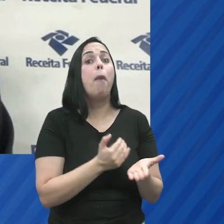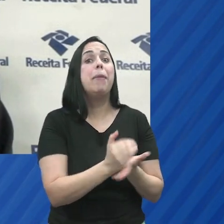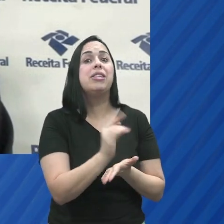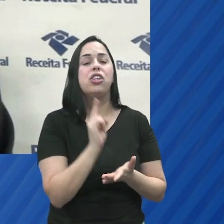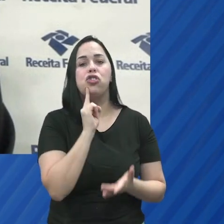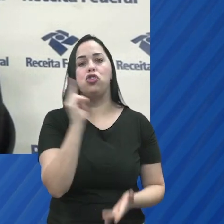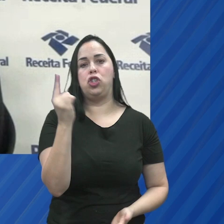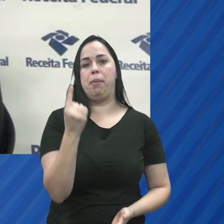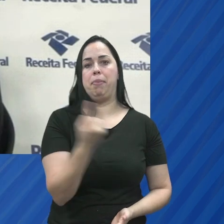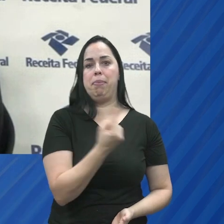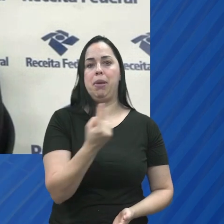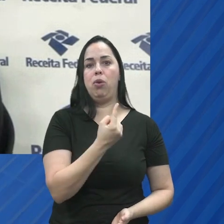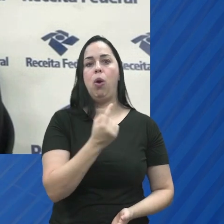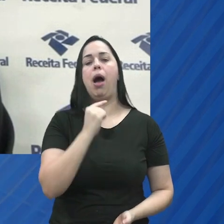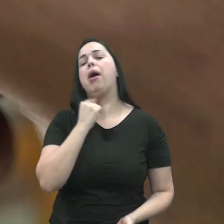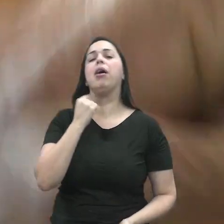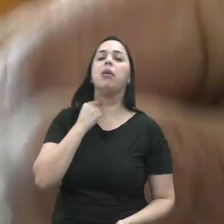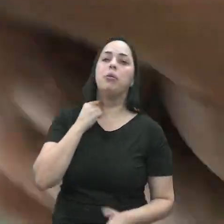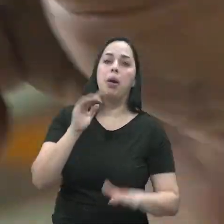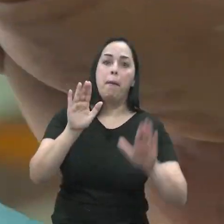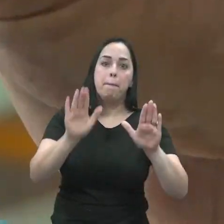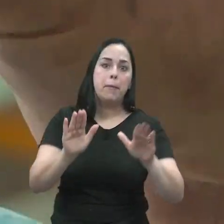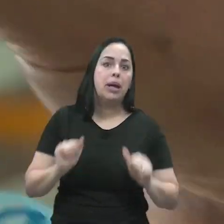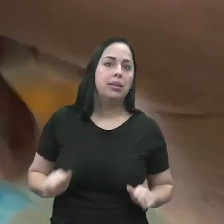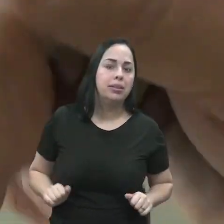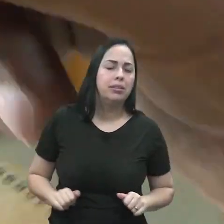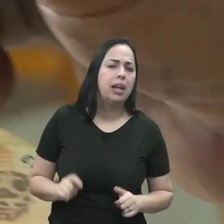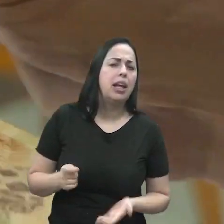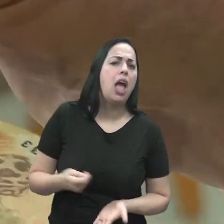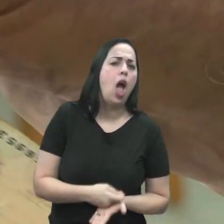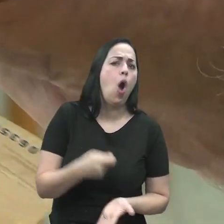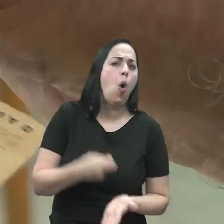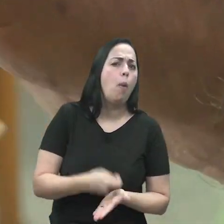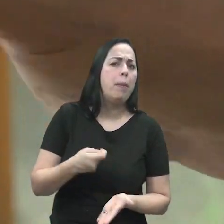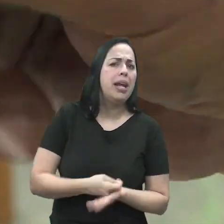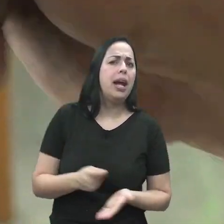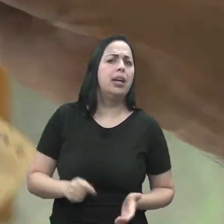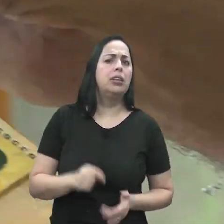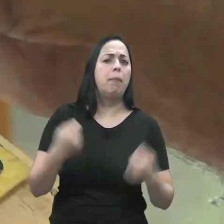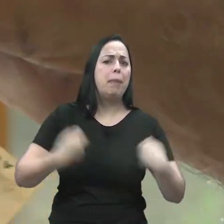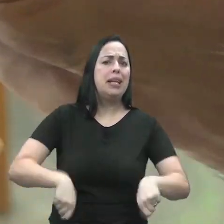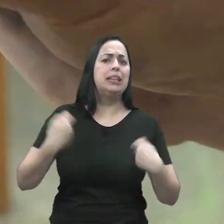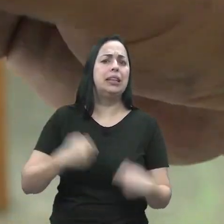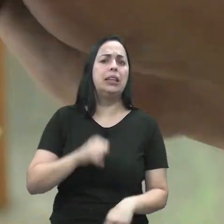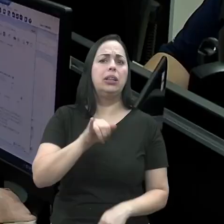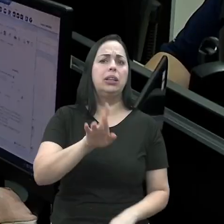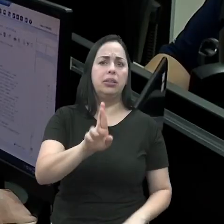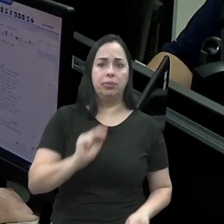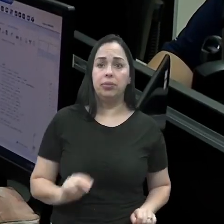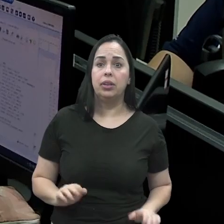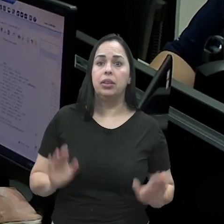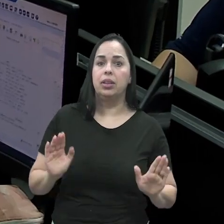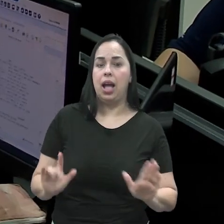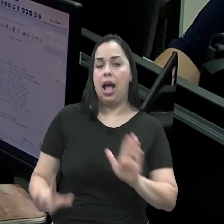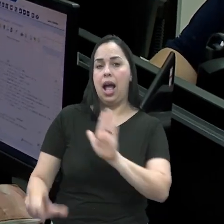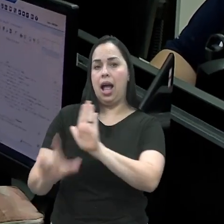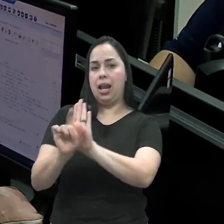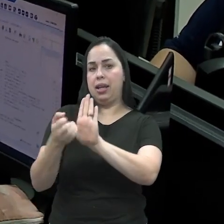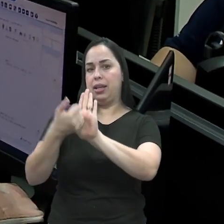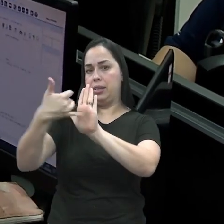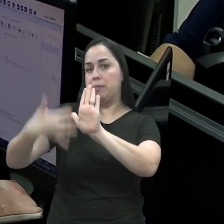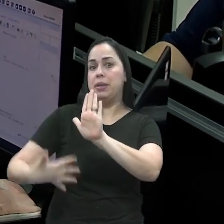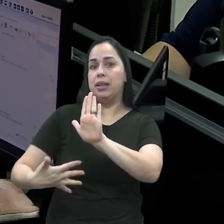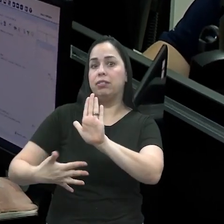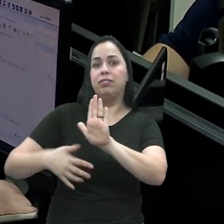a partir do dia 1º de abril. Mas, afinal, quem é obrigado a declarar o imposto de renda? A determinação